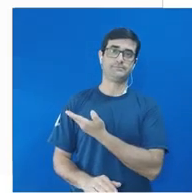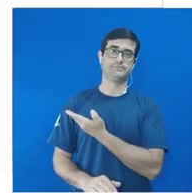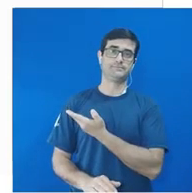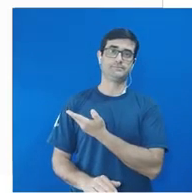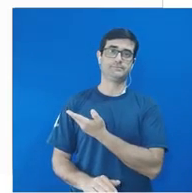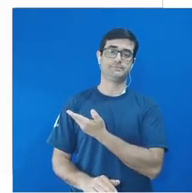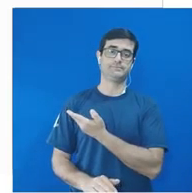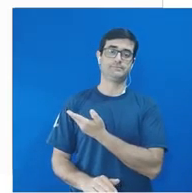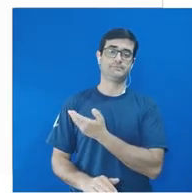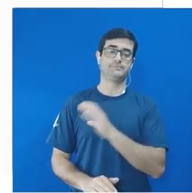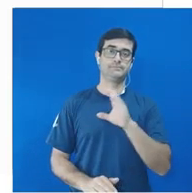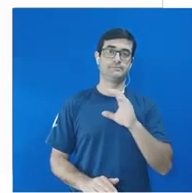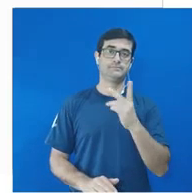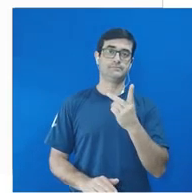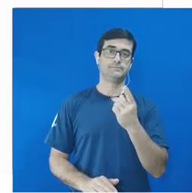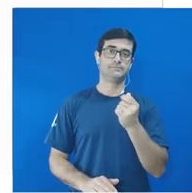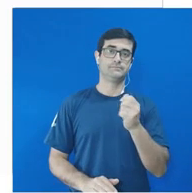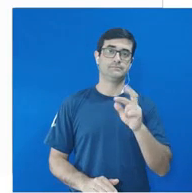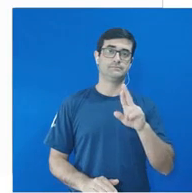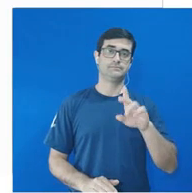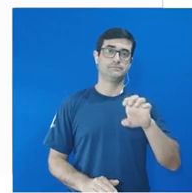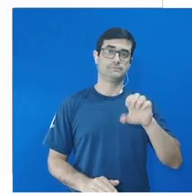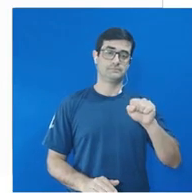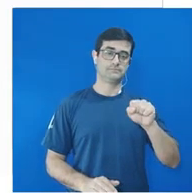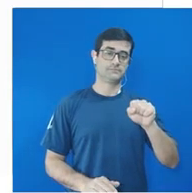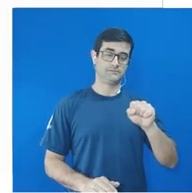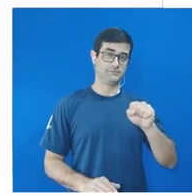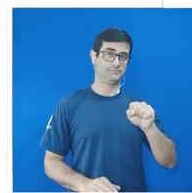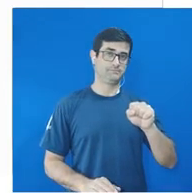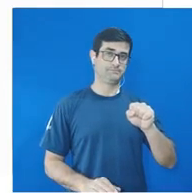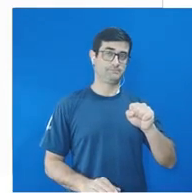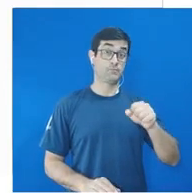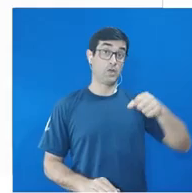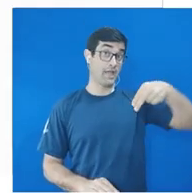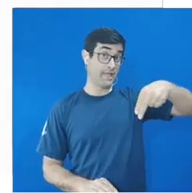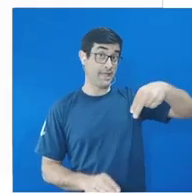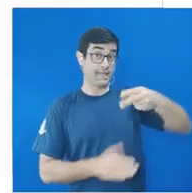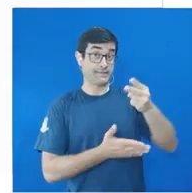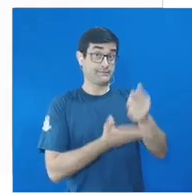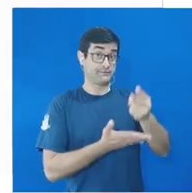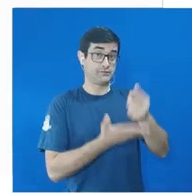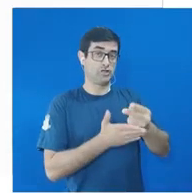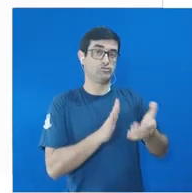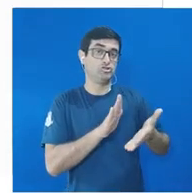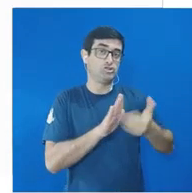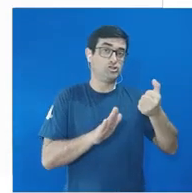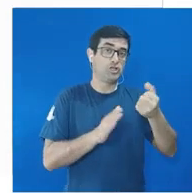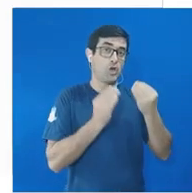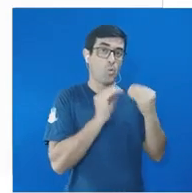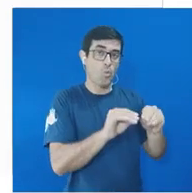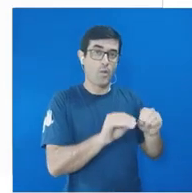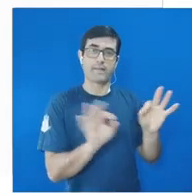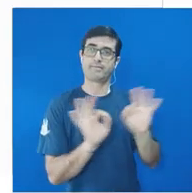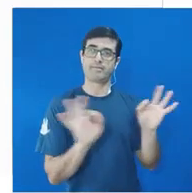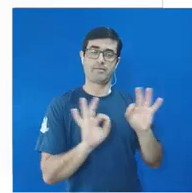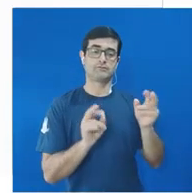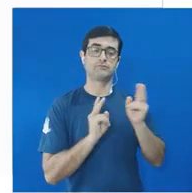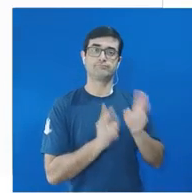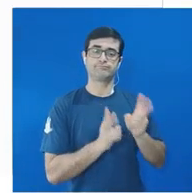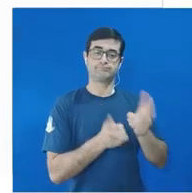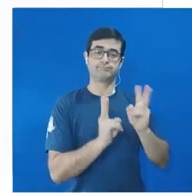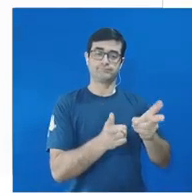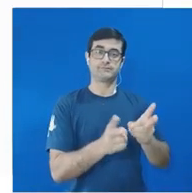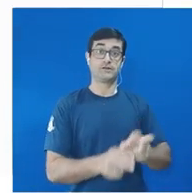N é constante, porque eu não coloquei matéria e nem retirei. E R permanece sendo constante. Então, se